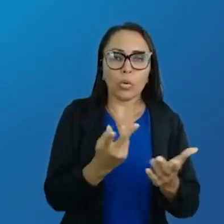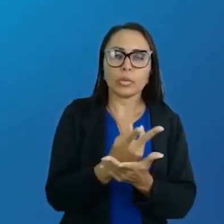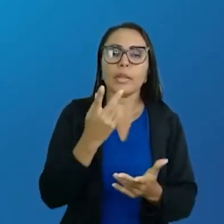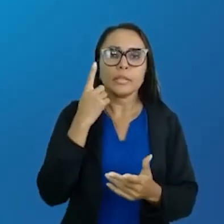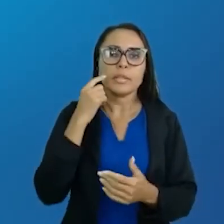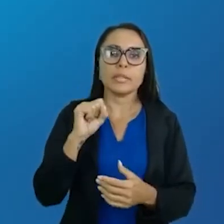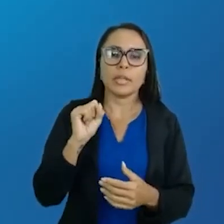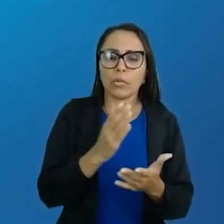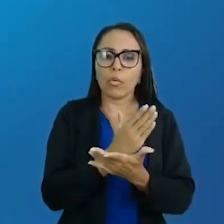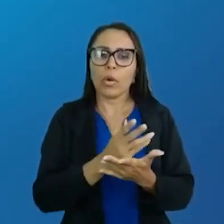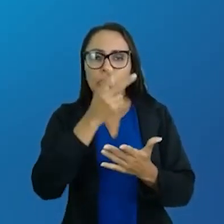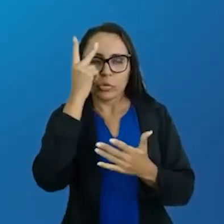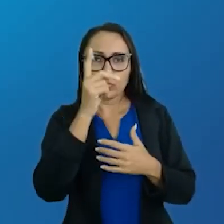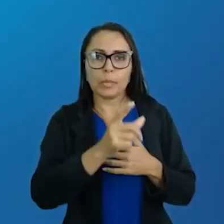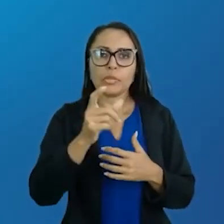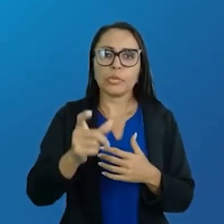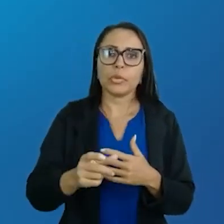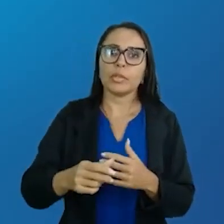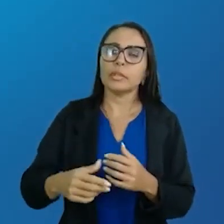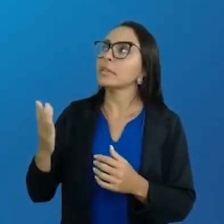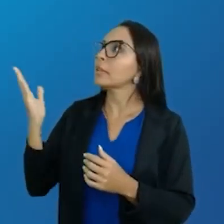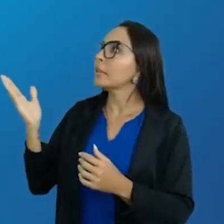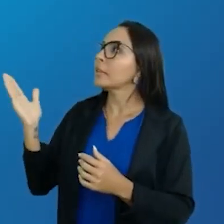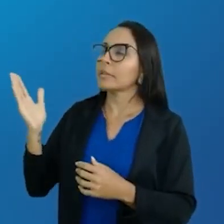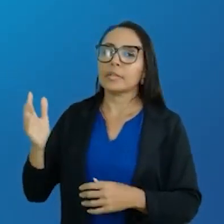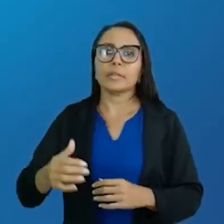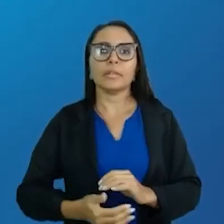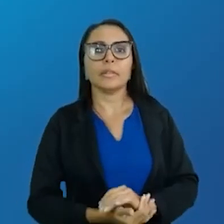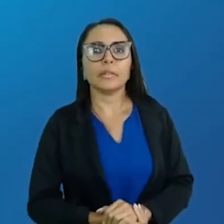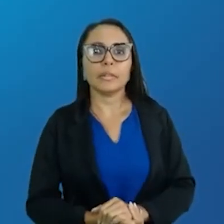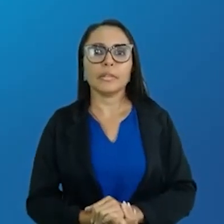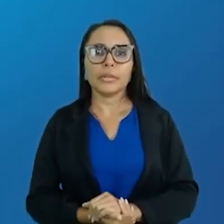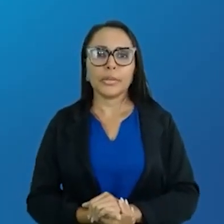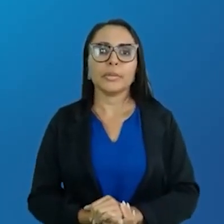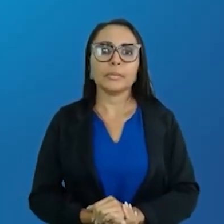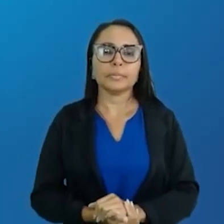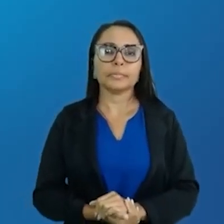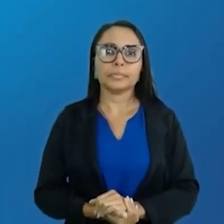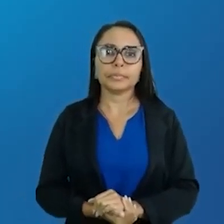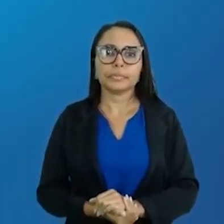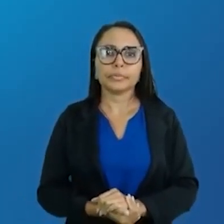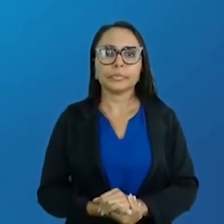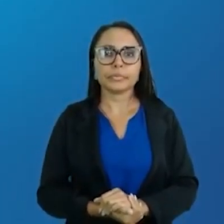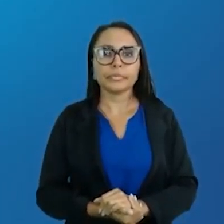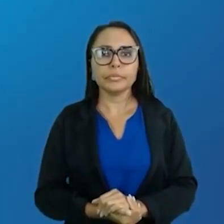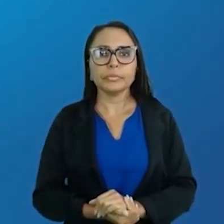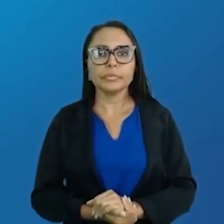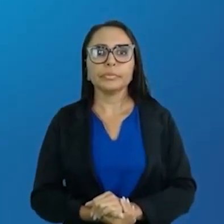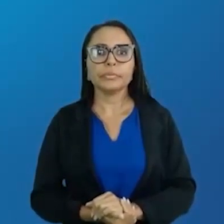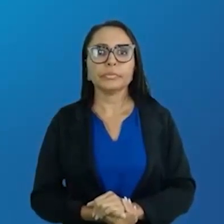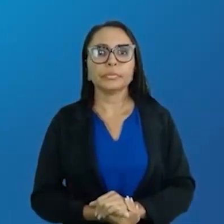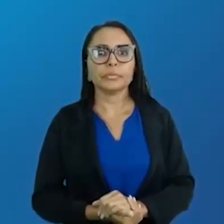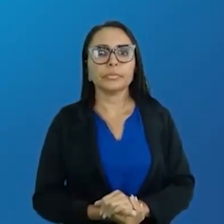Depois pesquisem a ideia de fechamento com palavras. Às vezes você fecha uma frase sem a palavra estar lá. É um fenômeno bem